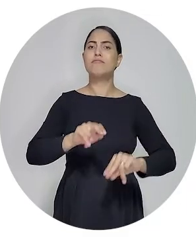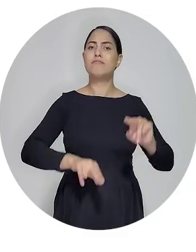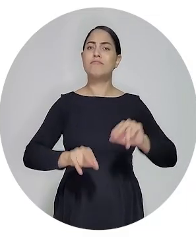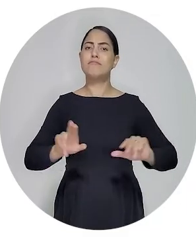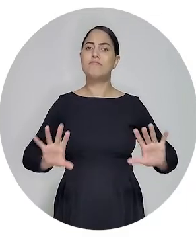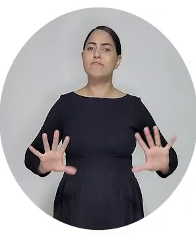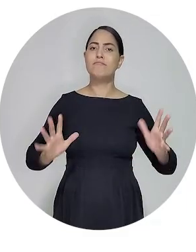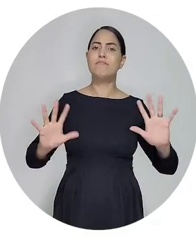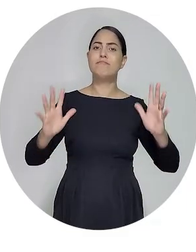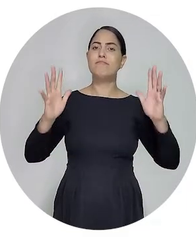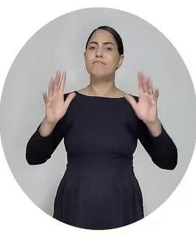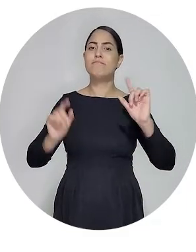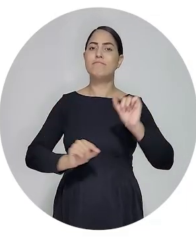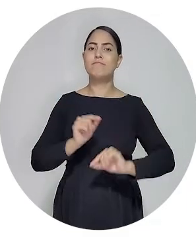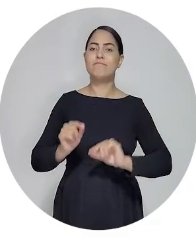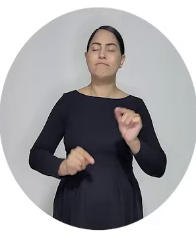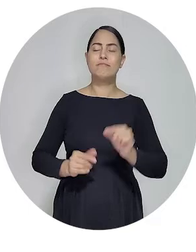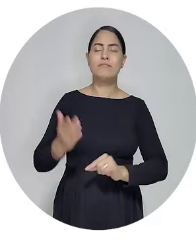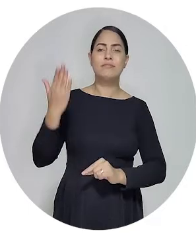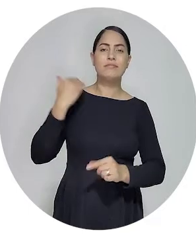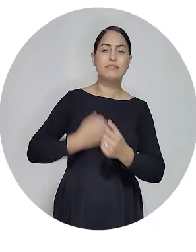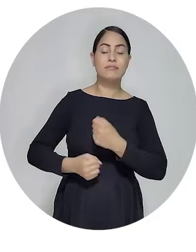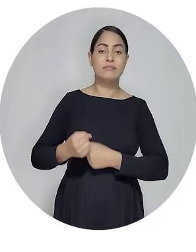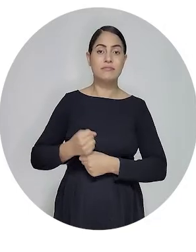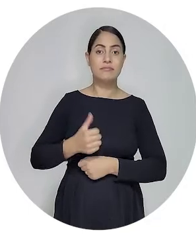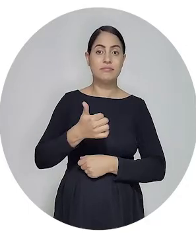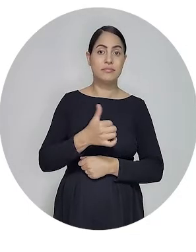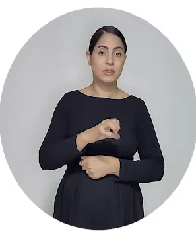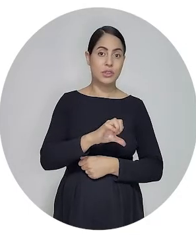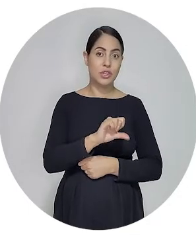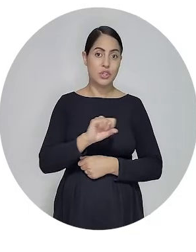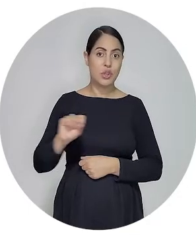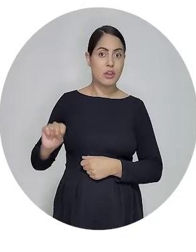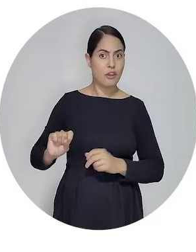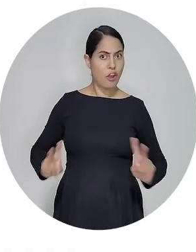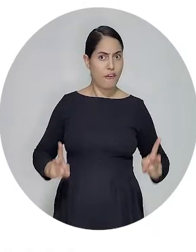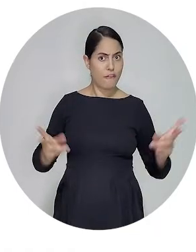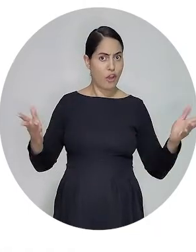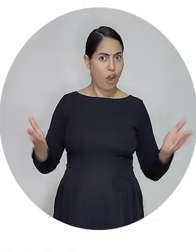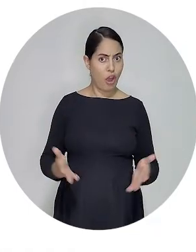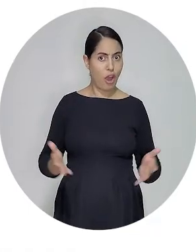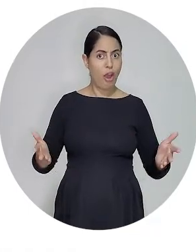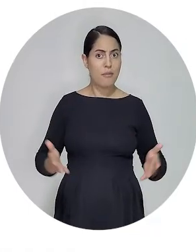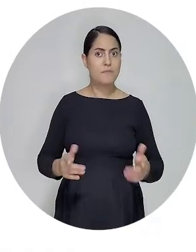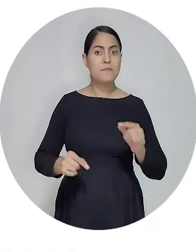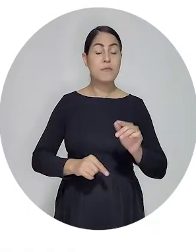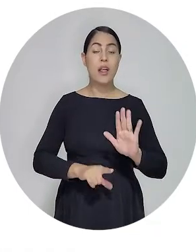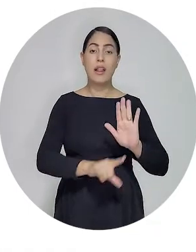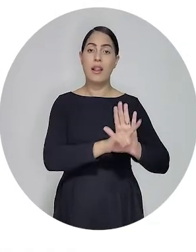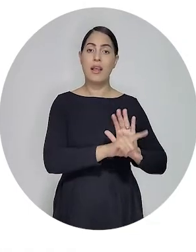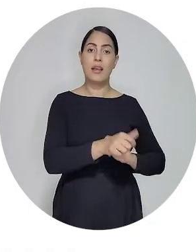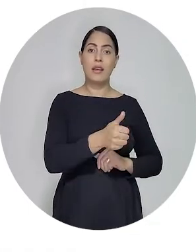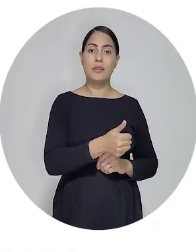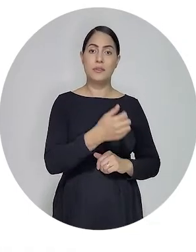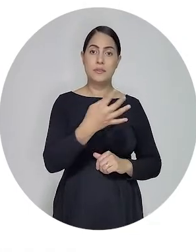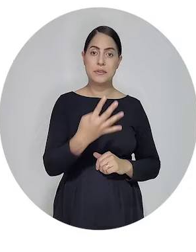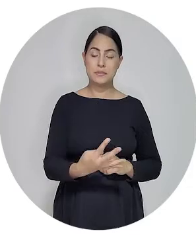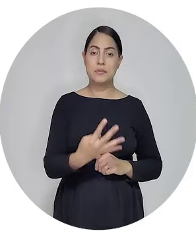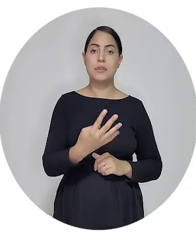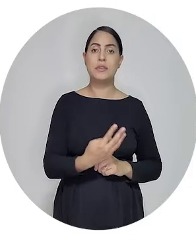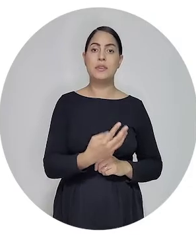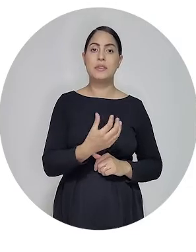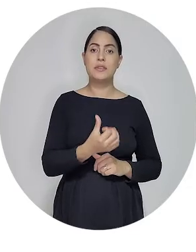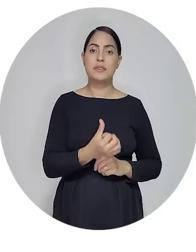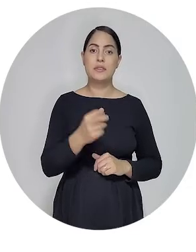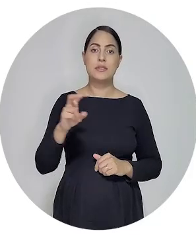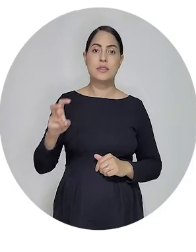brasileira uma de suas mais importantes vitórias desde a edição da Constituição de 1988. A sanção da Lei